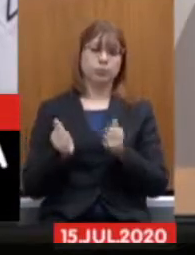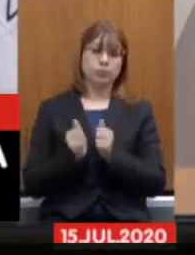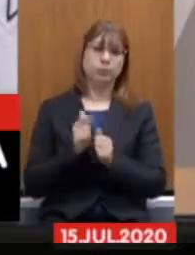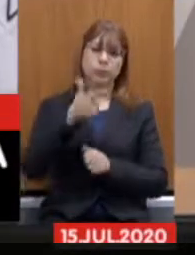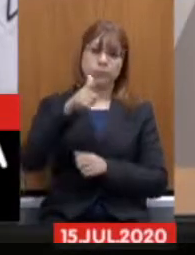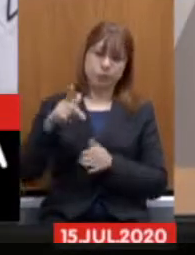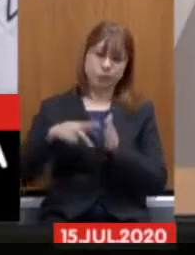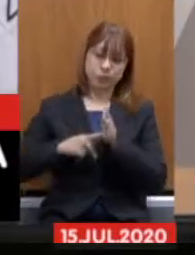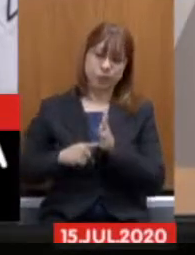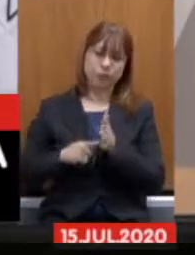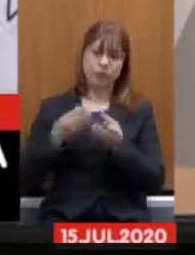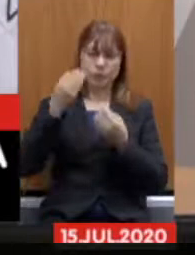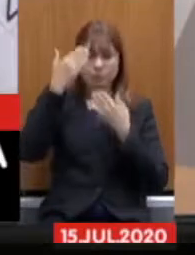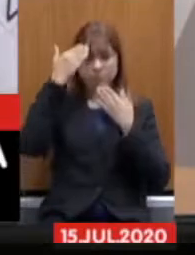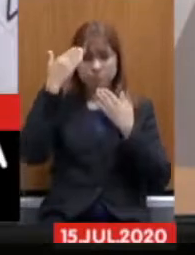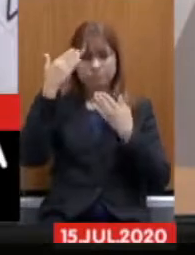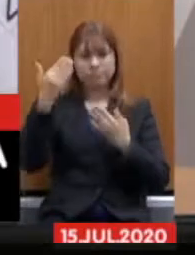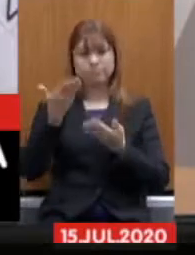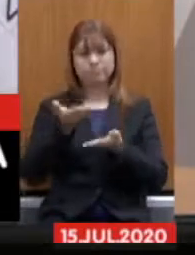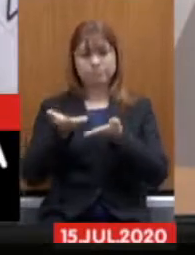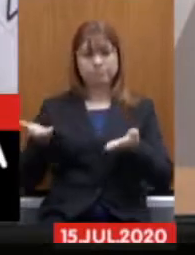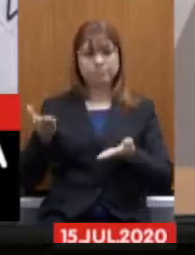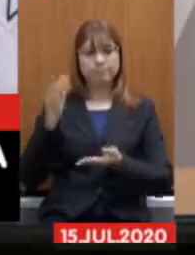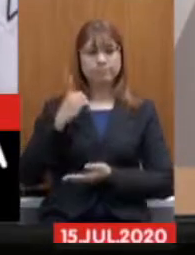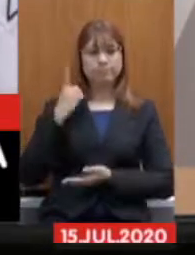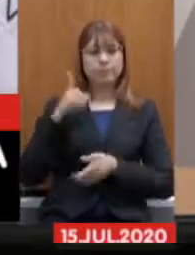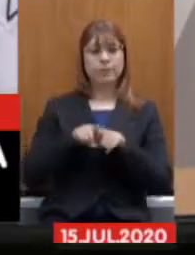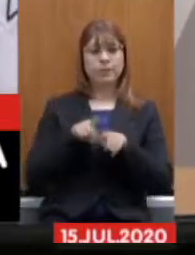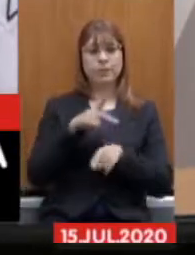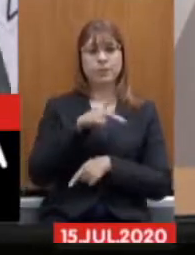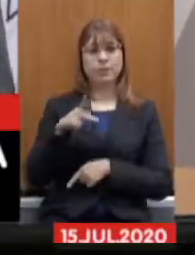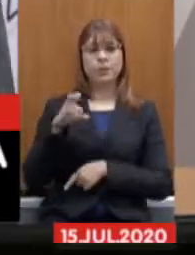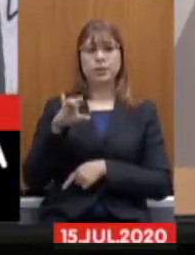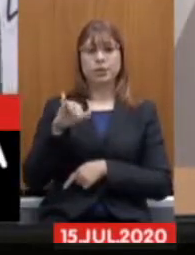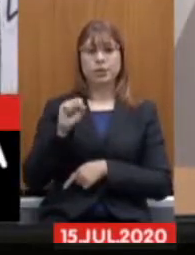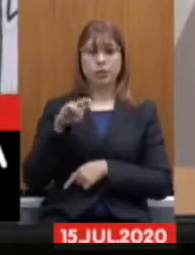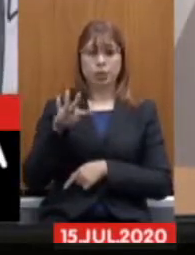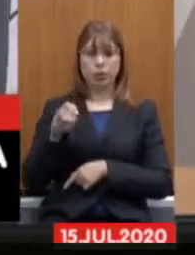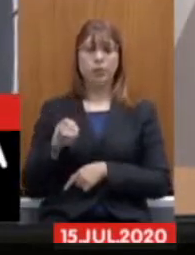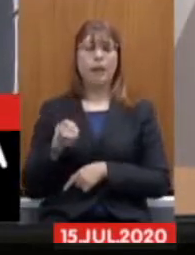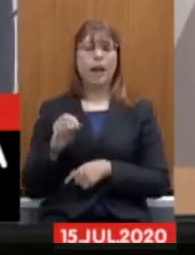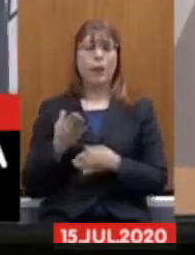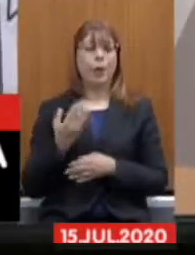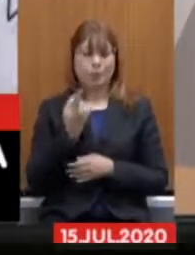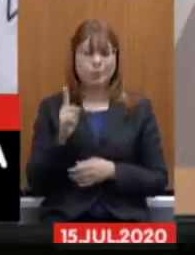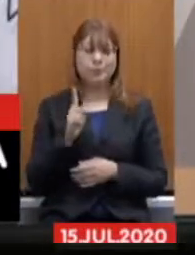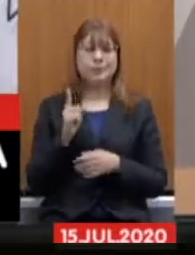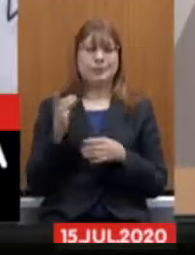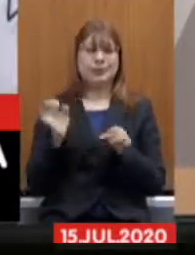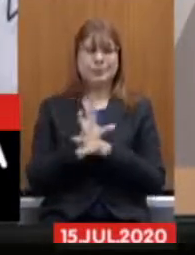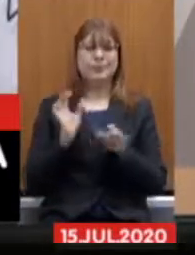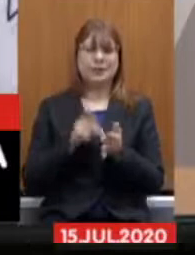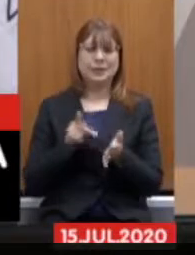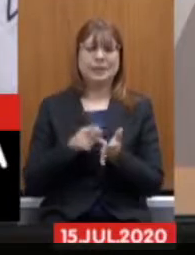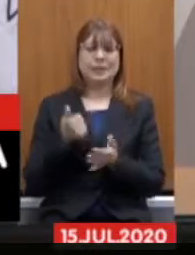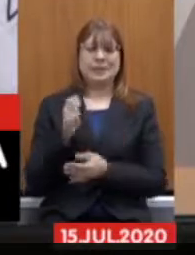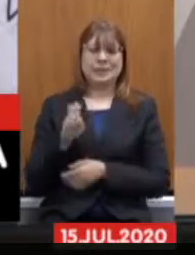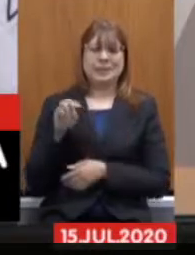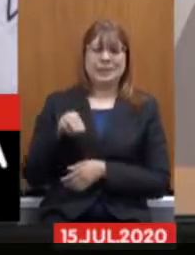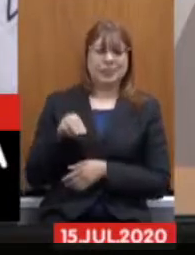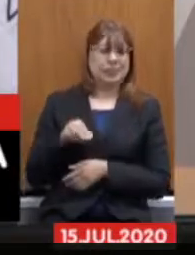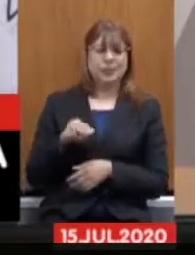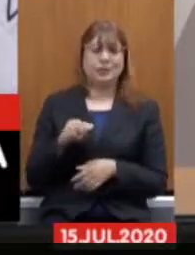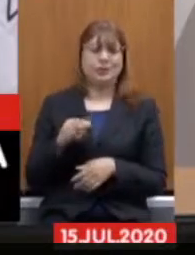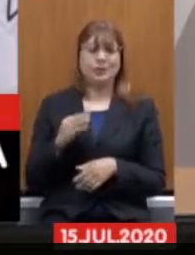muito obrigada a os deputados o presidente cristiano e só para terminar de verdade 15 minutos e